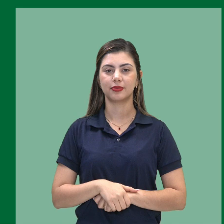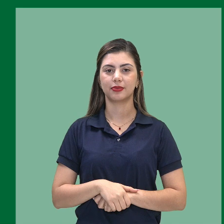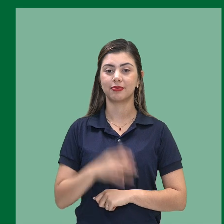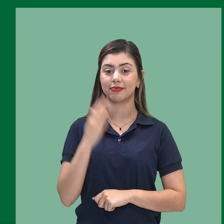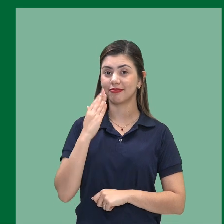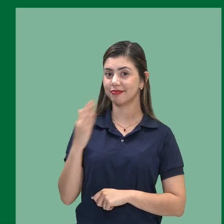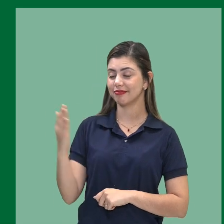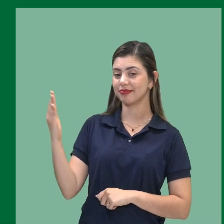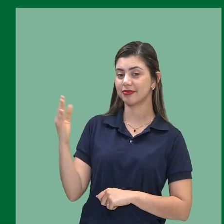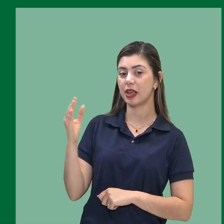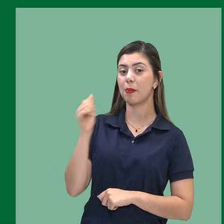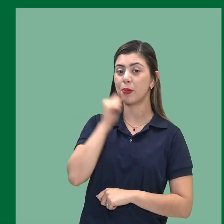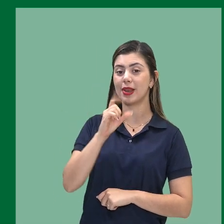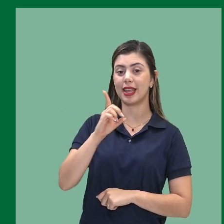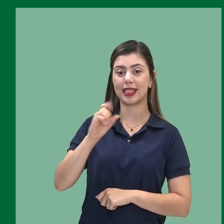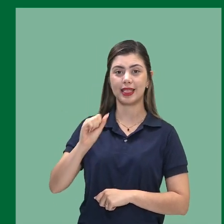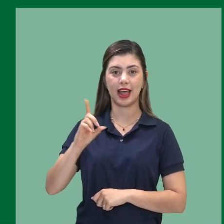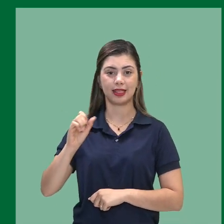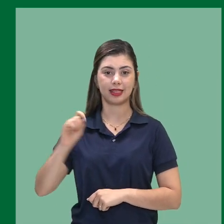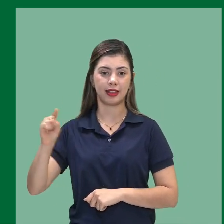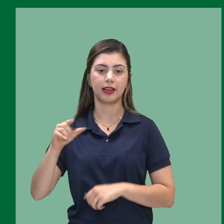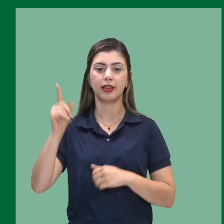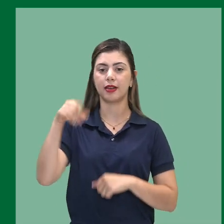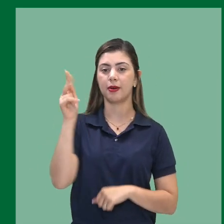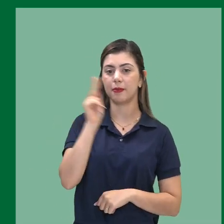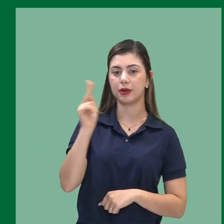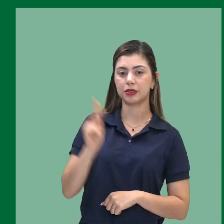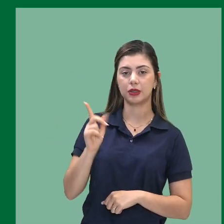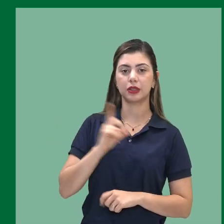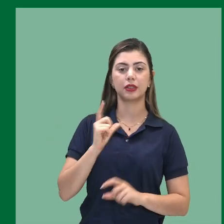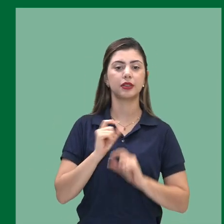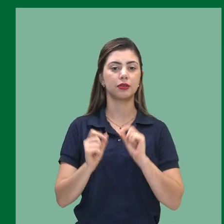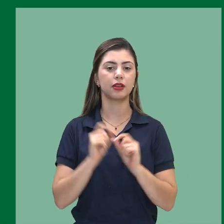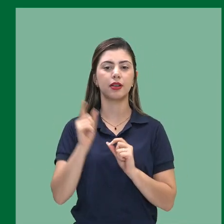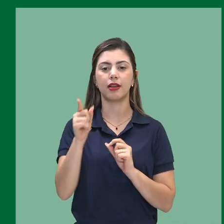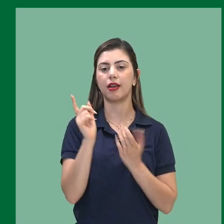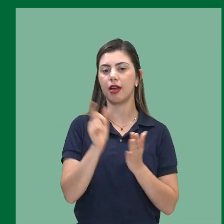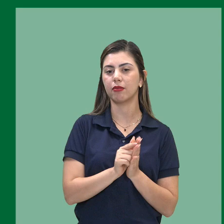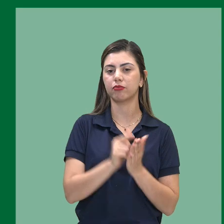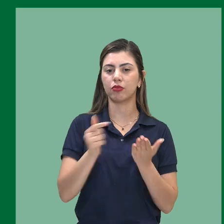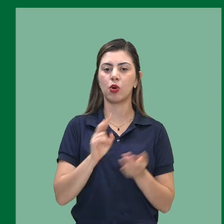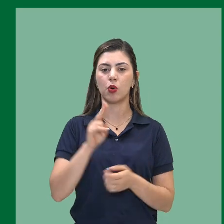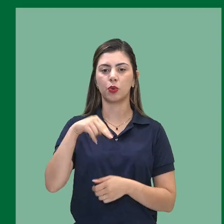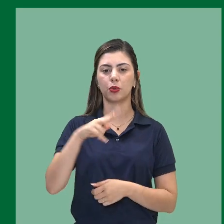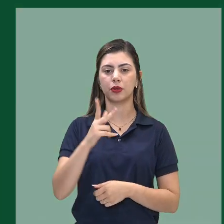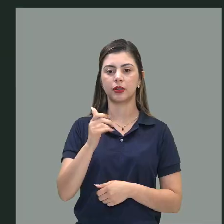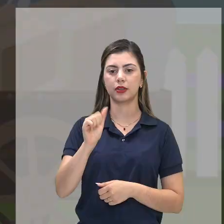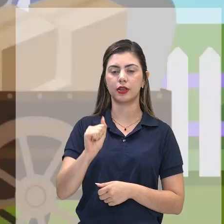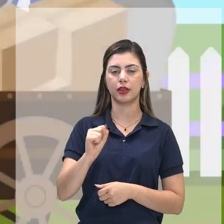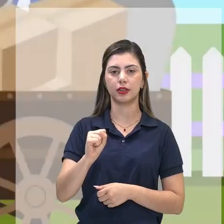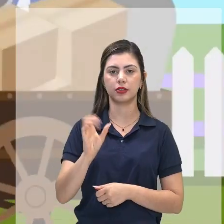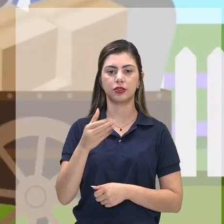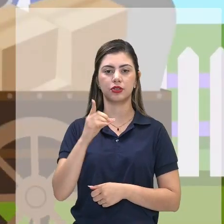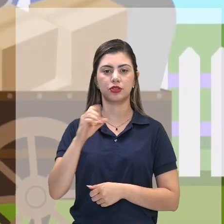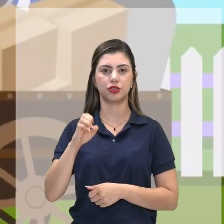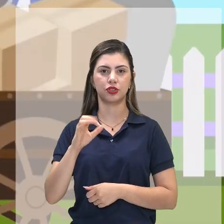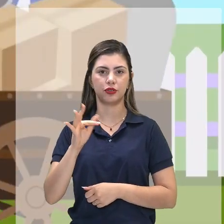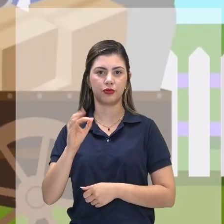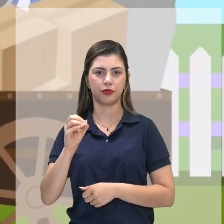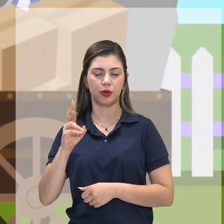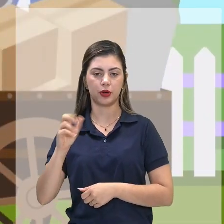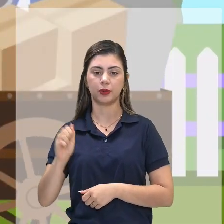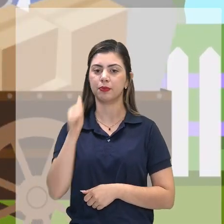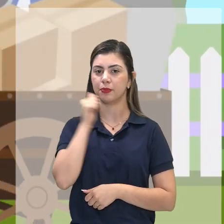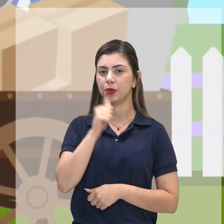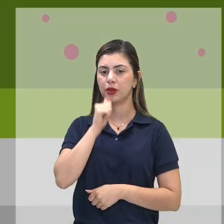Dona Dadá. Esta história é baseada na obra Unhas de Fora, escrita por Astrid Cabral. Quando Dona Dadá